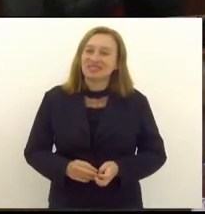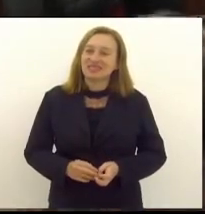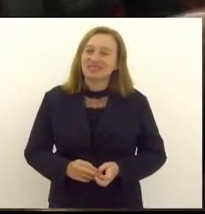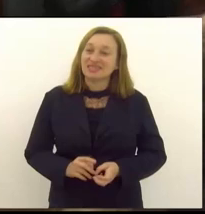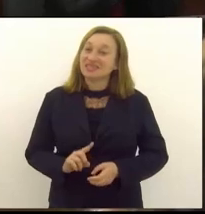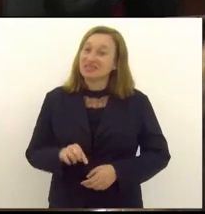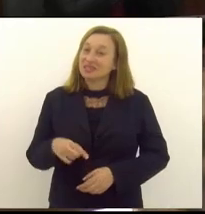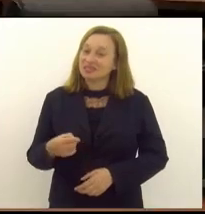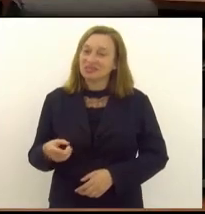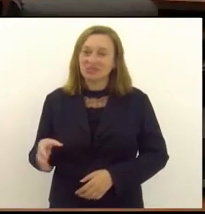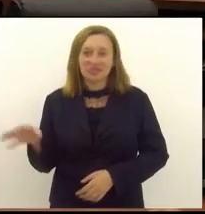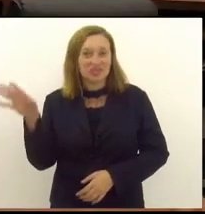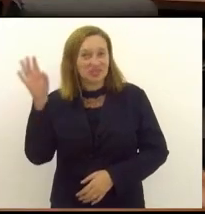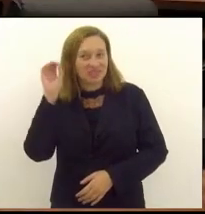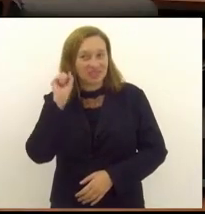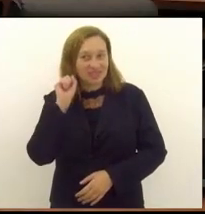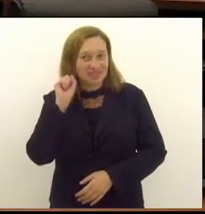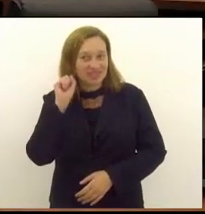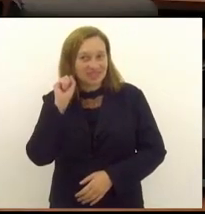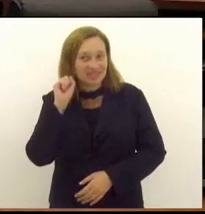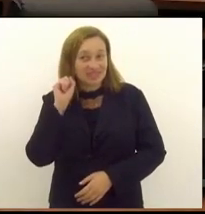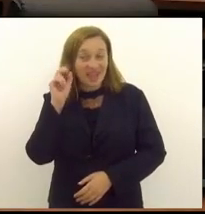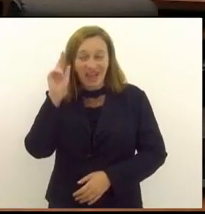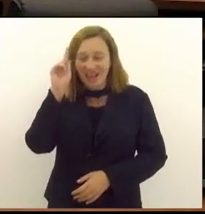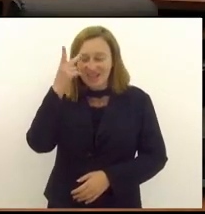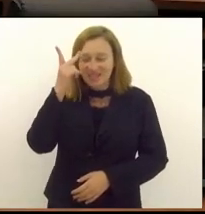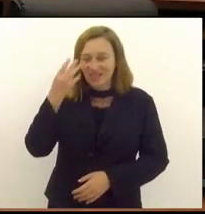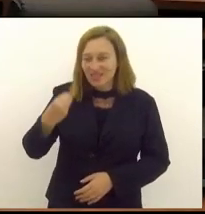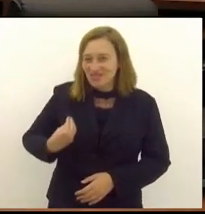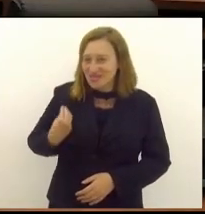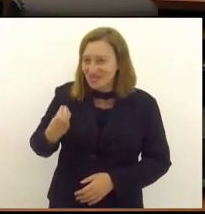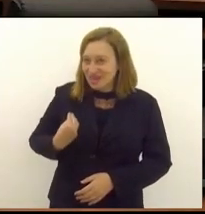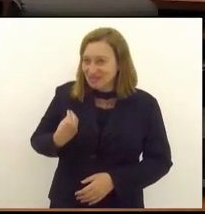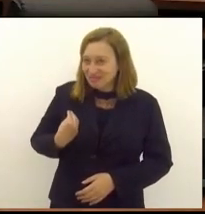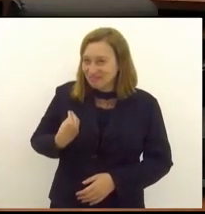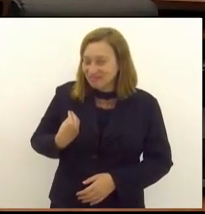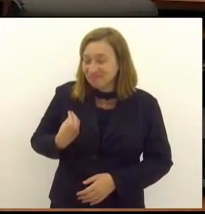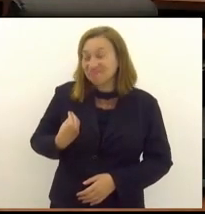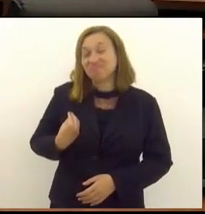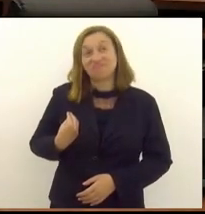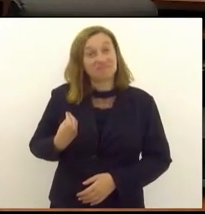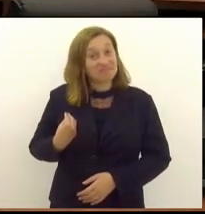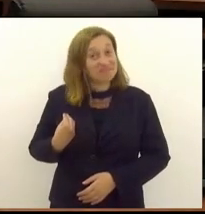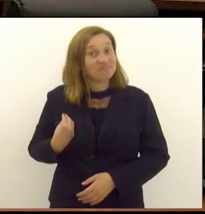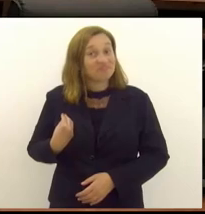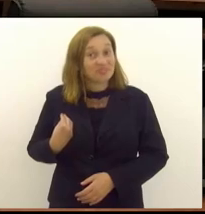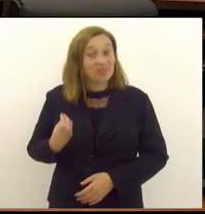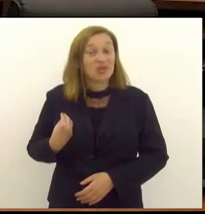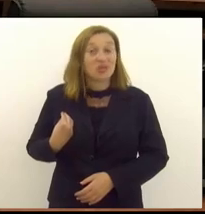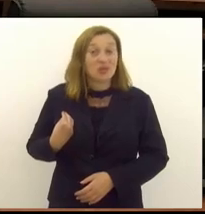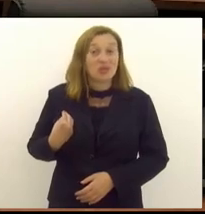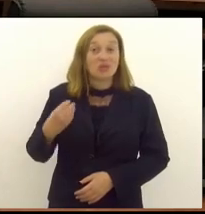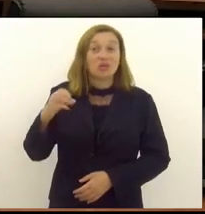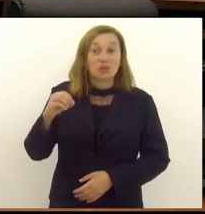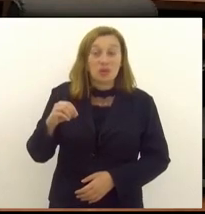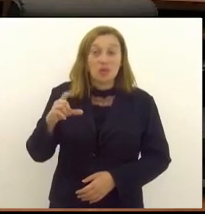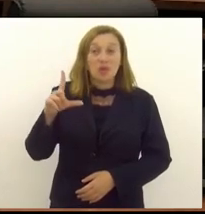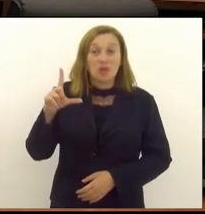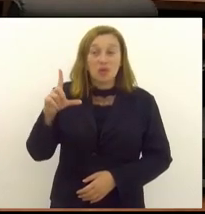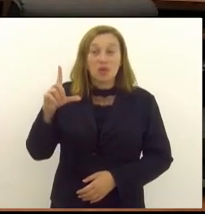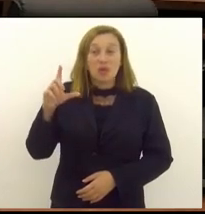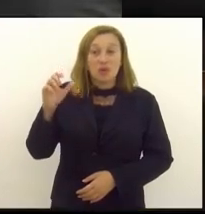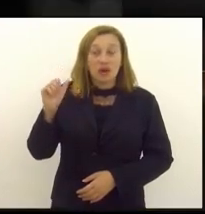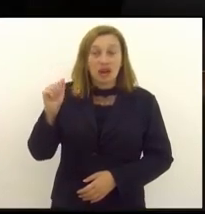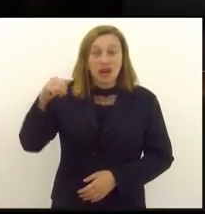Após ouvir a história viva, né, de seu Orlandino dos